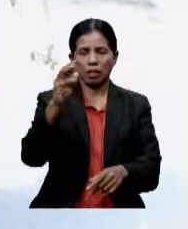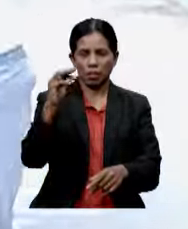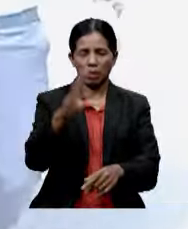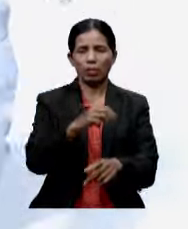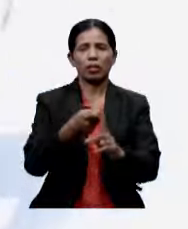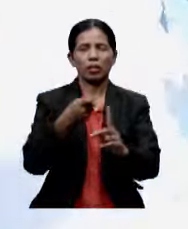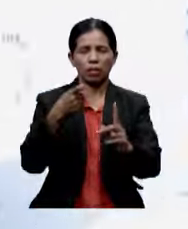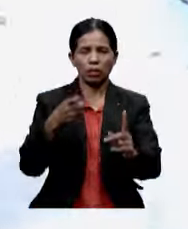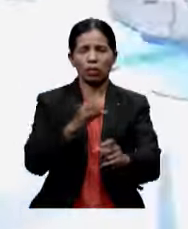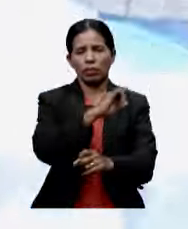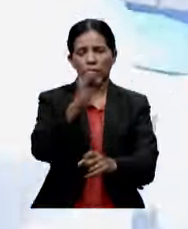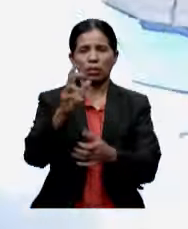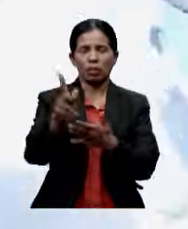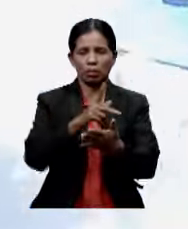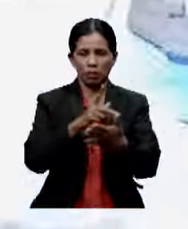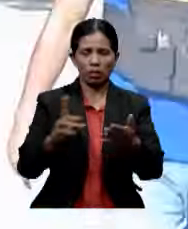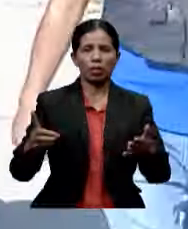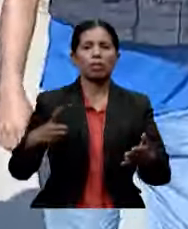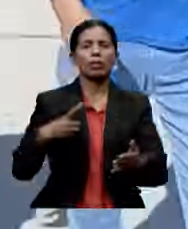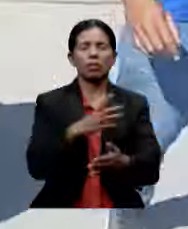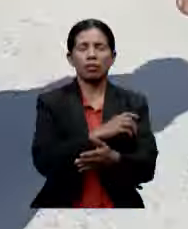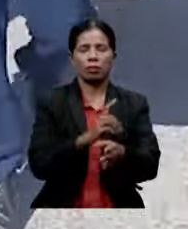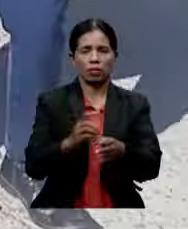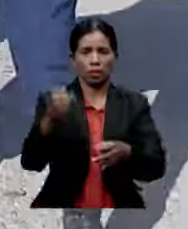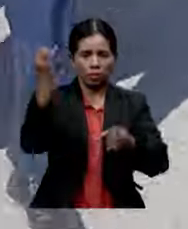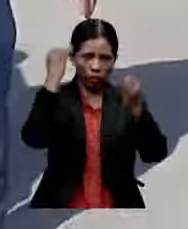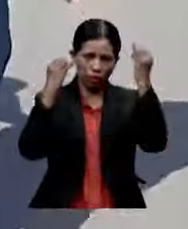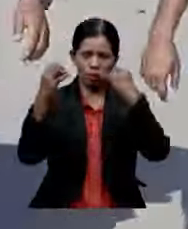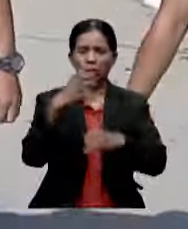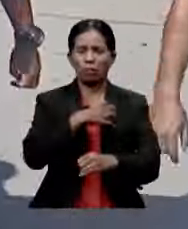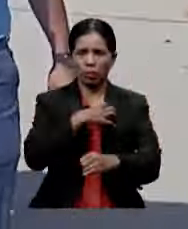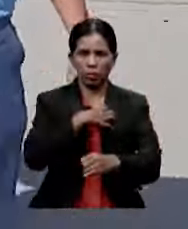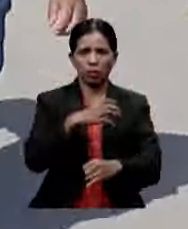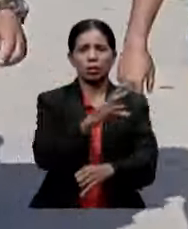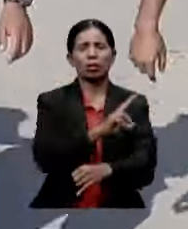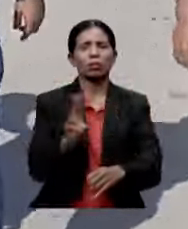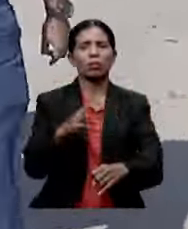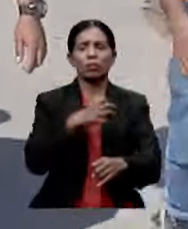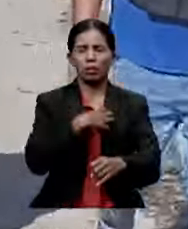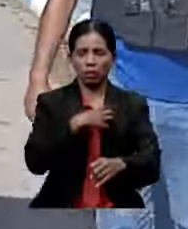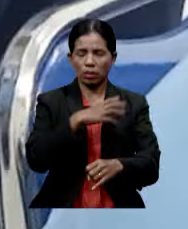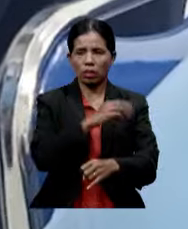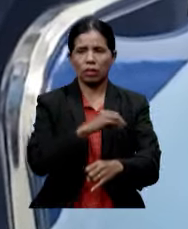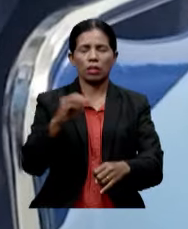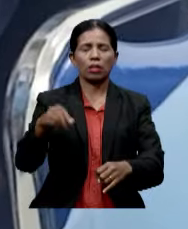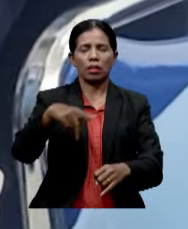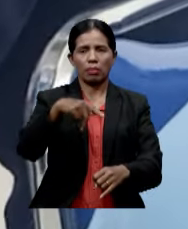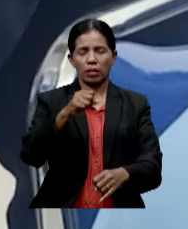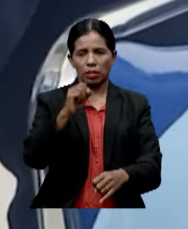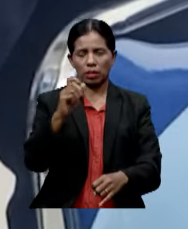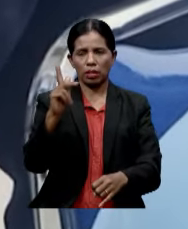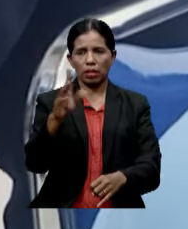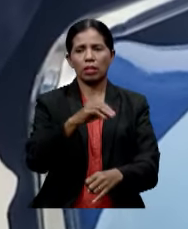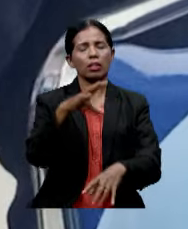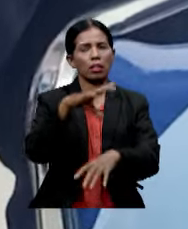Departamento de Investigação Criminal, Departamento de Informação Polícia, Unidade Especial Polícia, na Unidade Valentil,